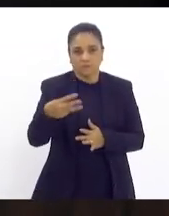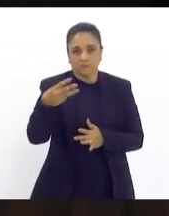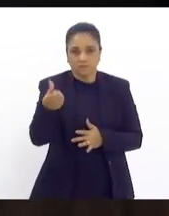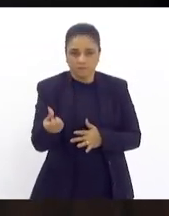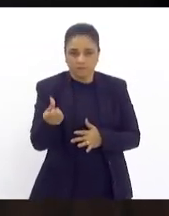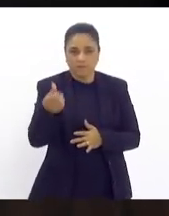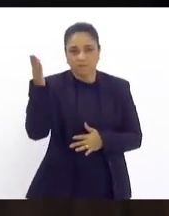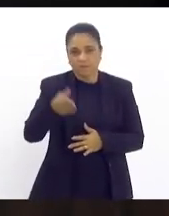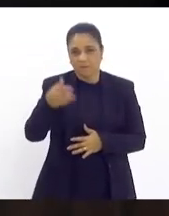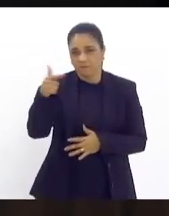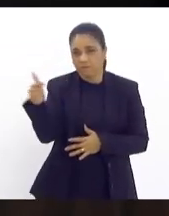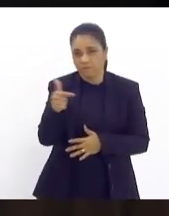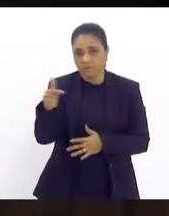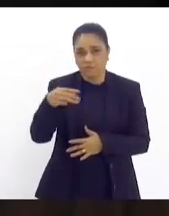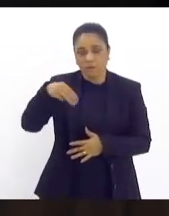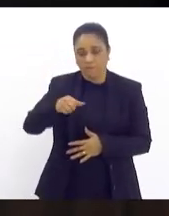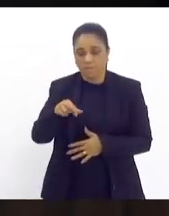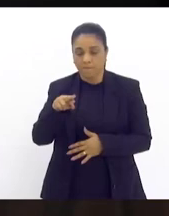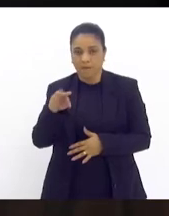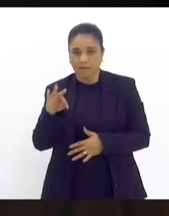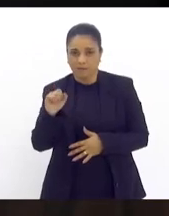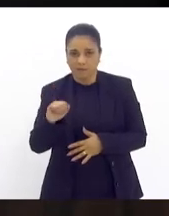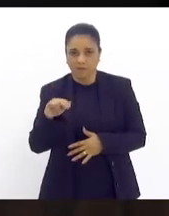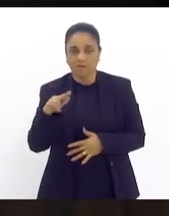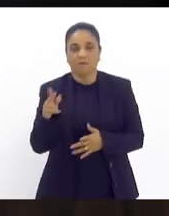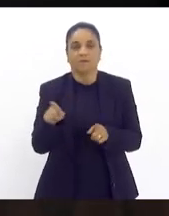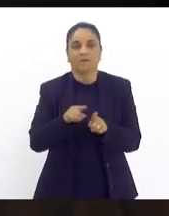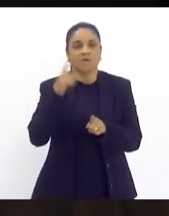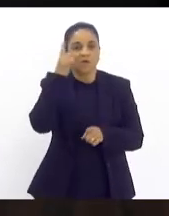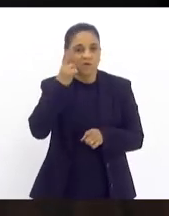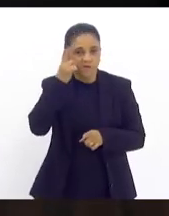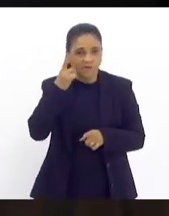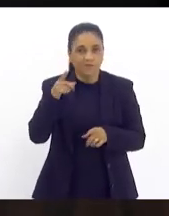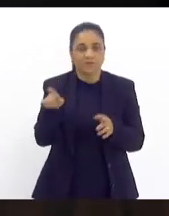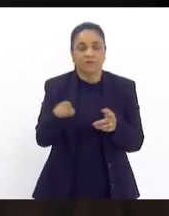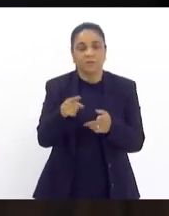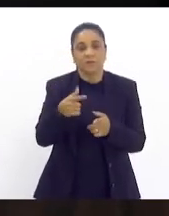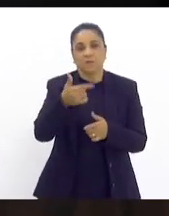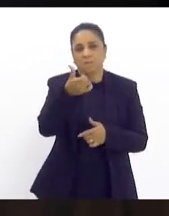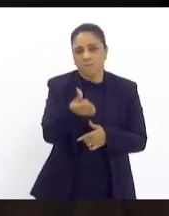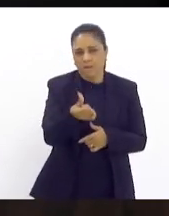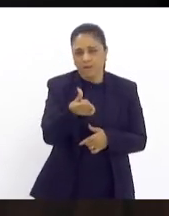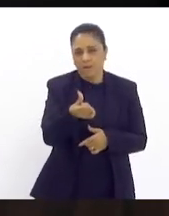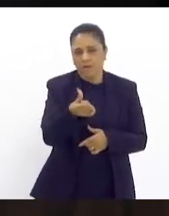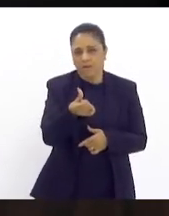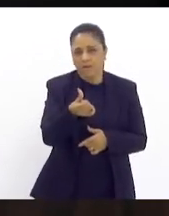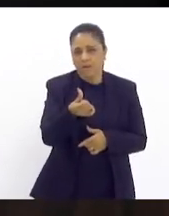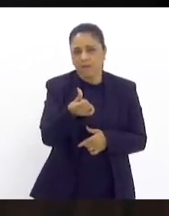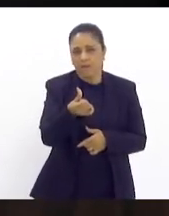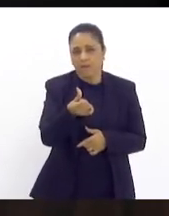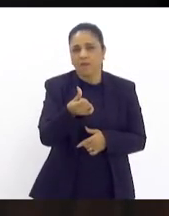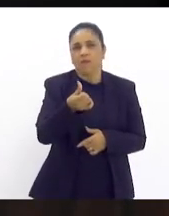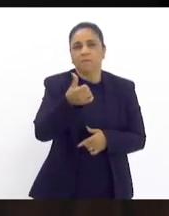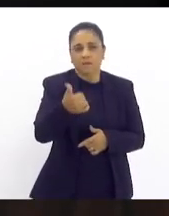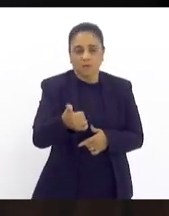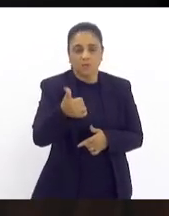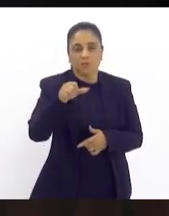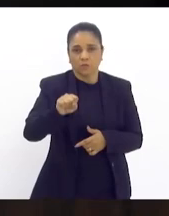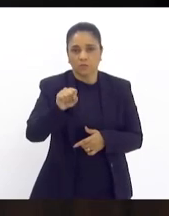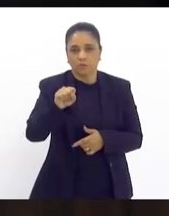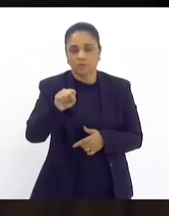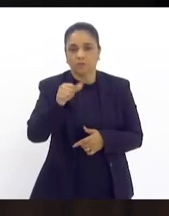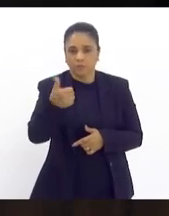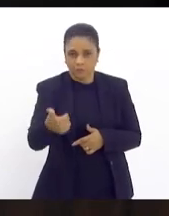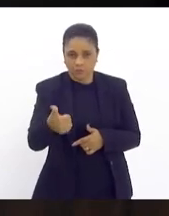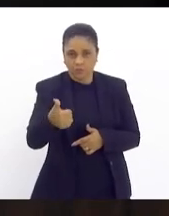22 da deputada Marta Rocha a sobremesa inclusão nós do dia o requerimento 6 81